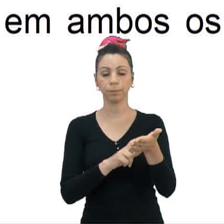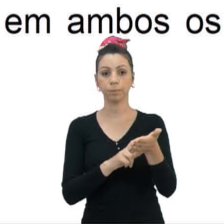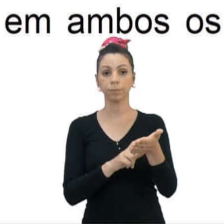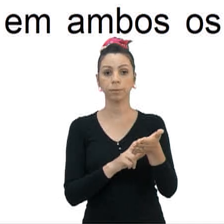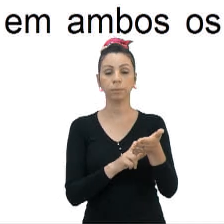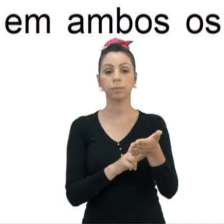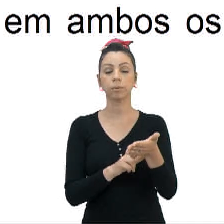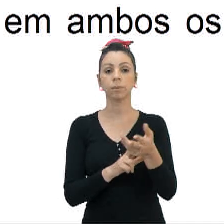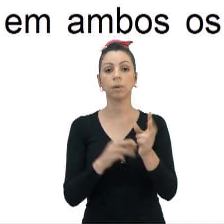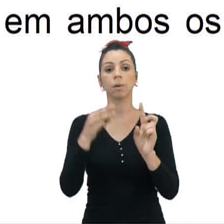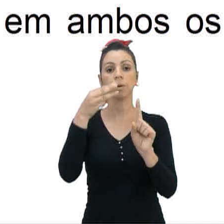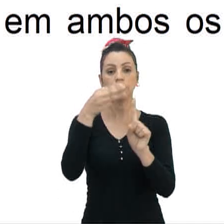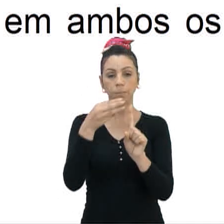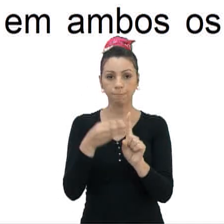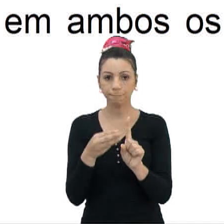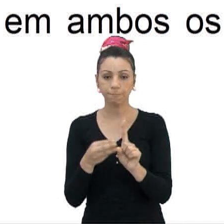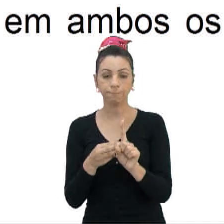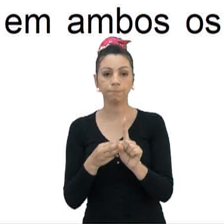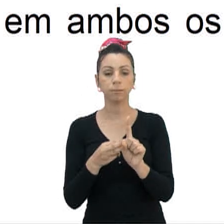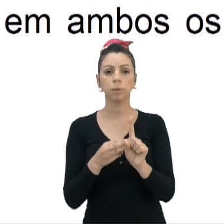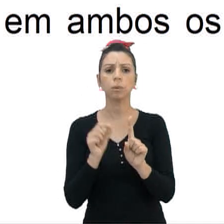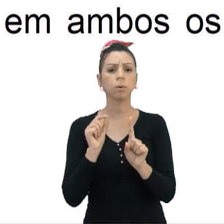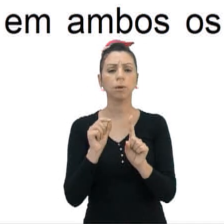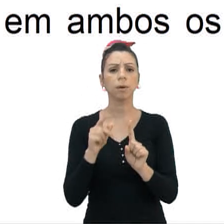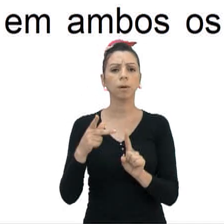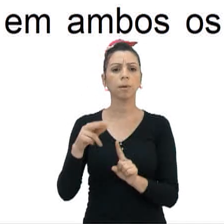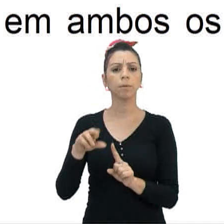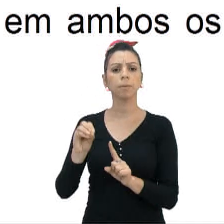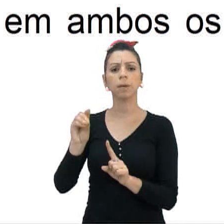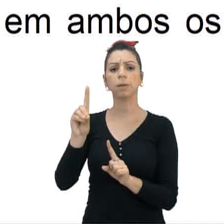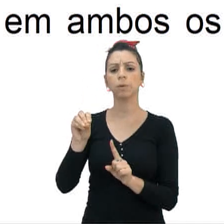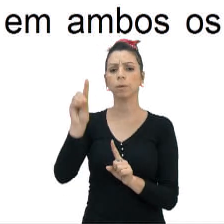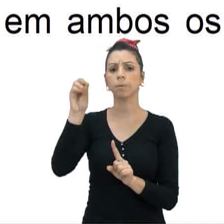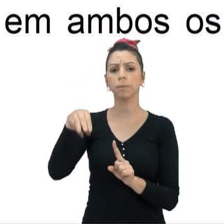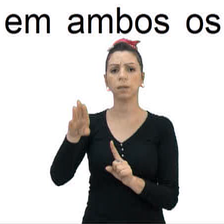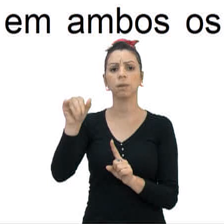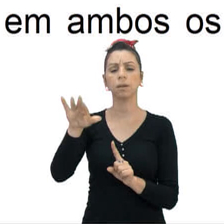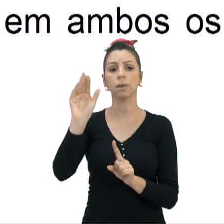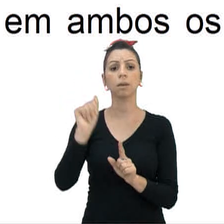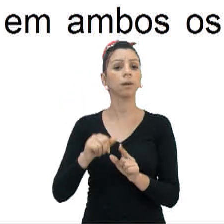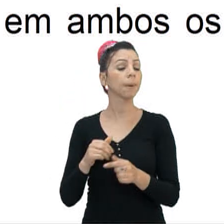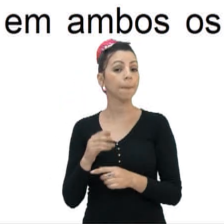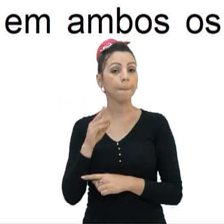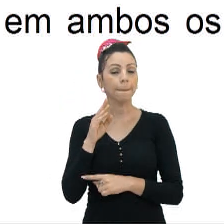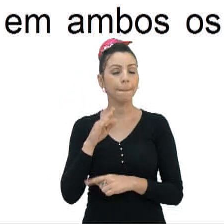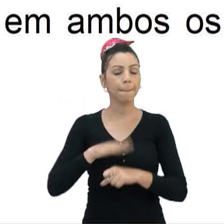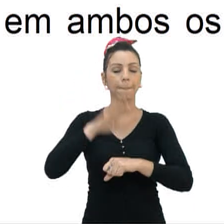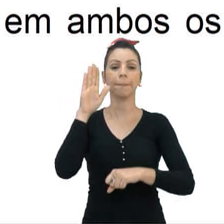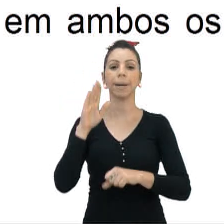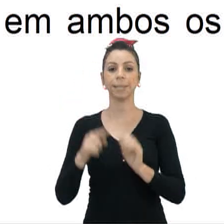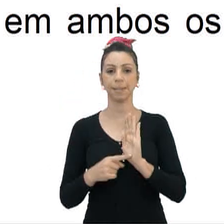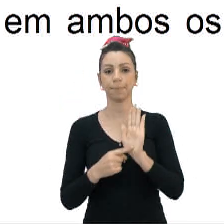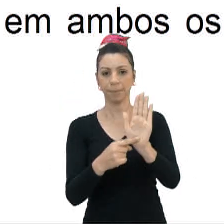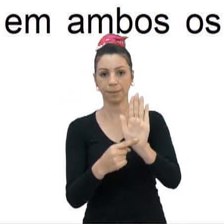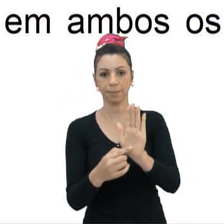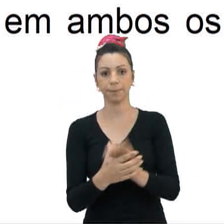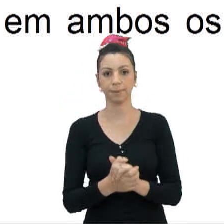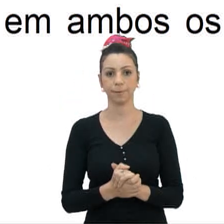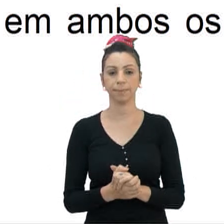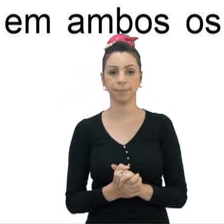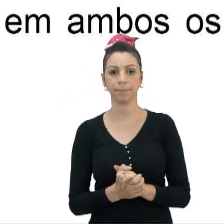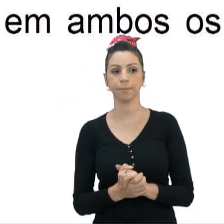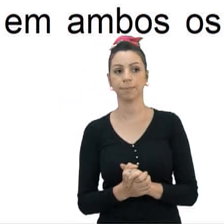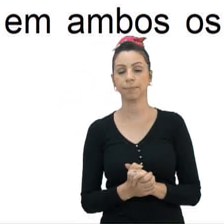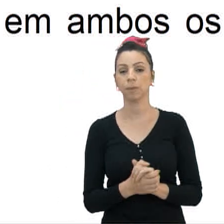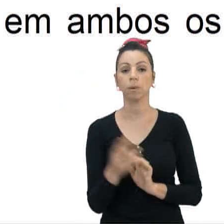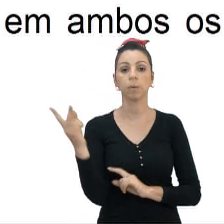modo verbal predominante? Professor, como assim predominante? Aquele que mais aparece, certo? Qual é o modo verbal predominante